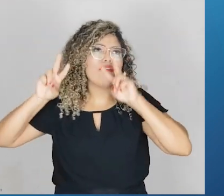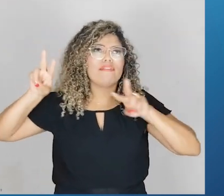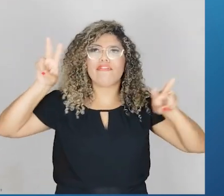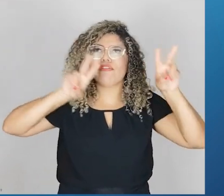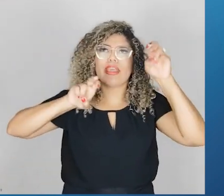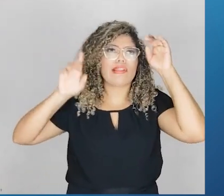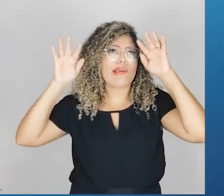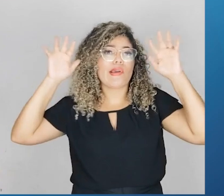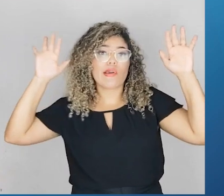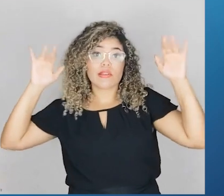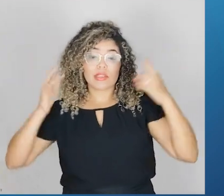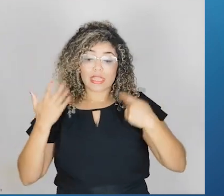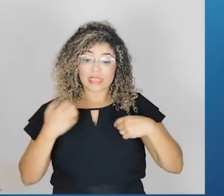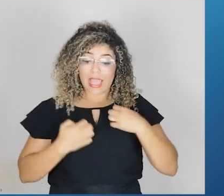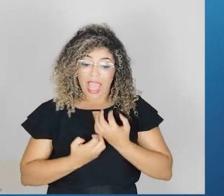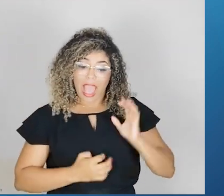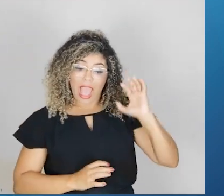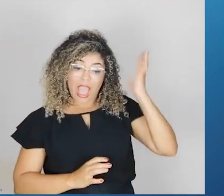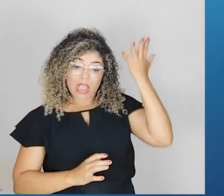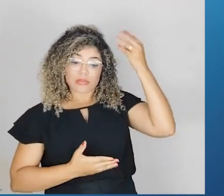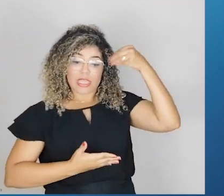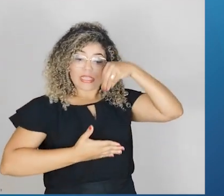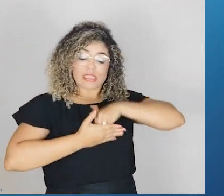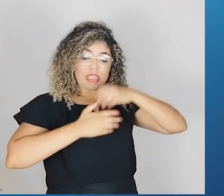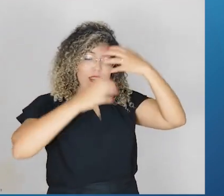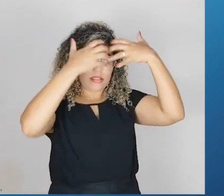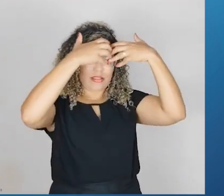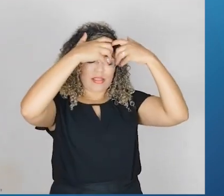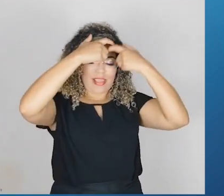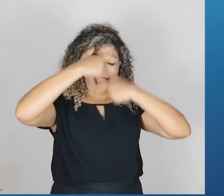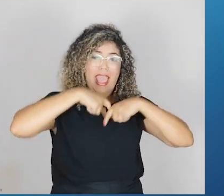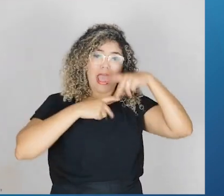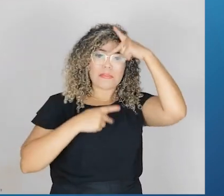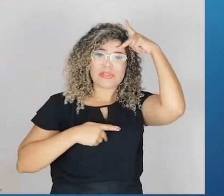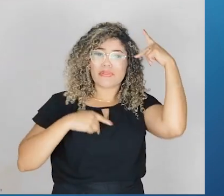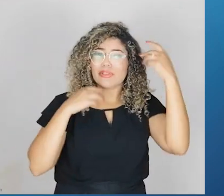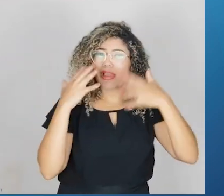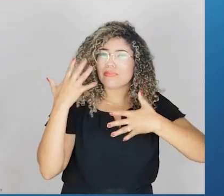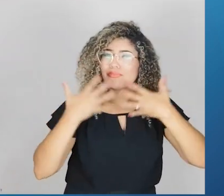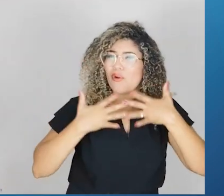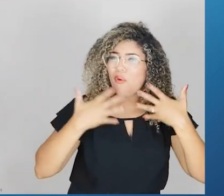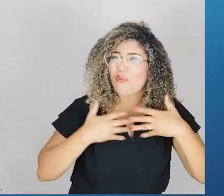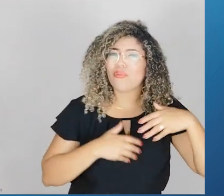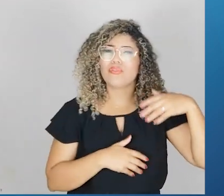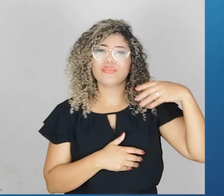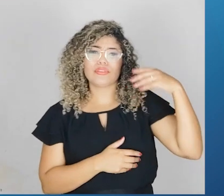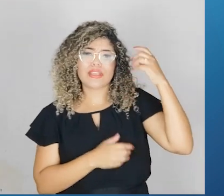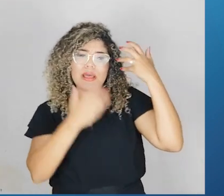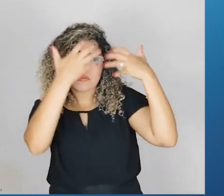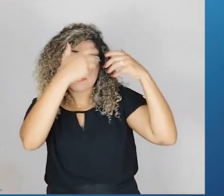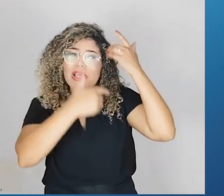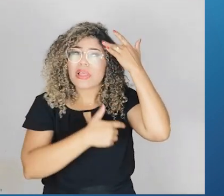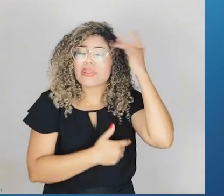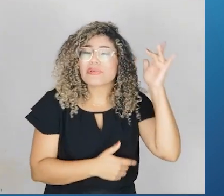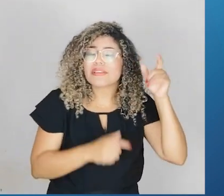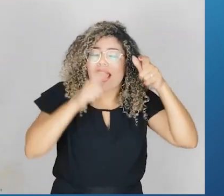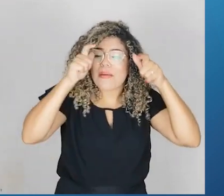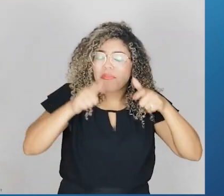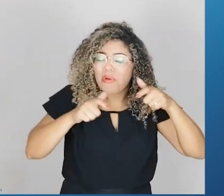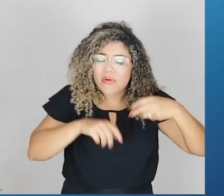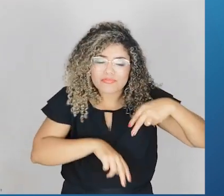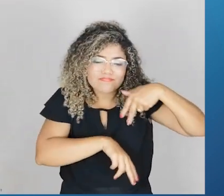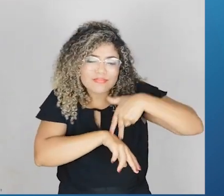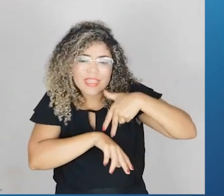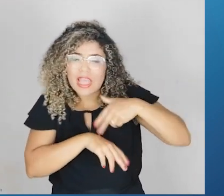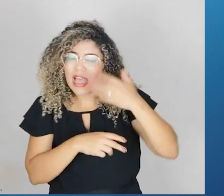drogas elas atuam no sistema nervoso e acabam causando uma confusão mental. Então muitas vezes o usuário não sabe muito bem onde está, não tem